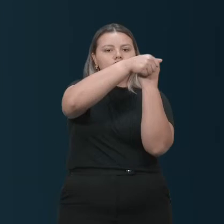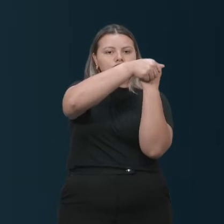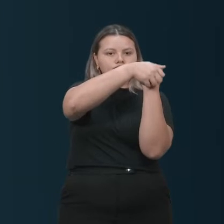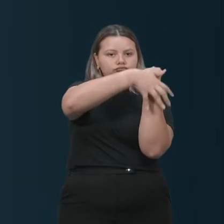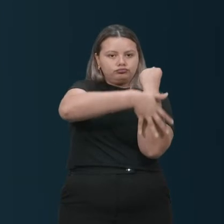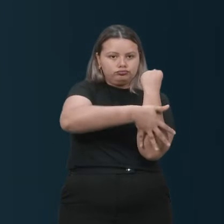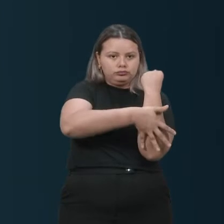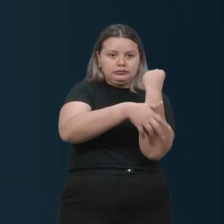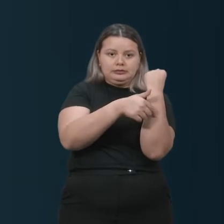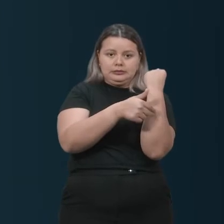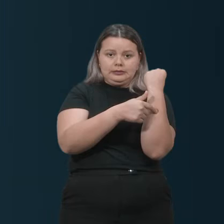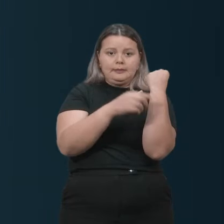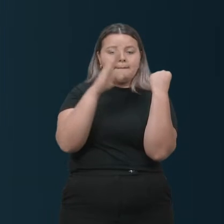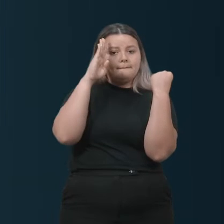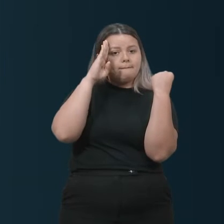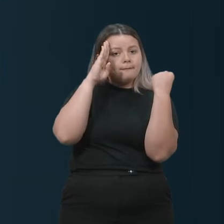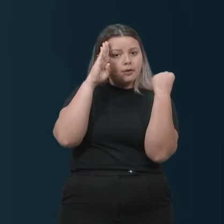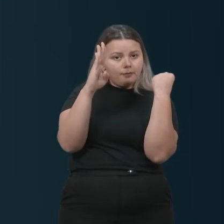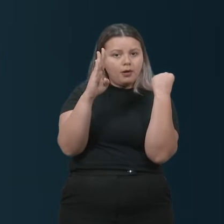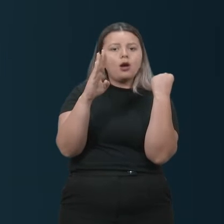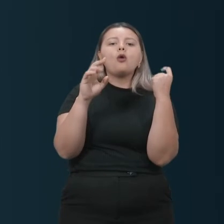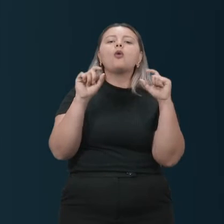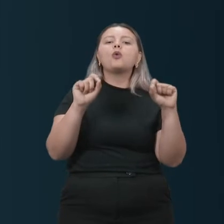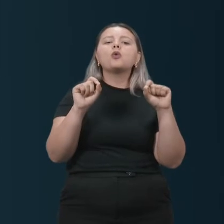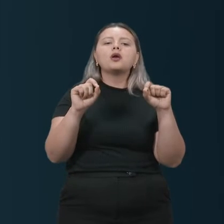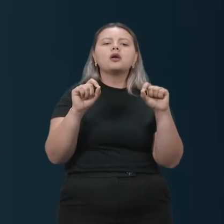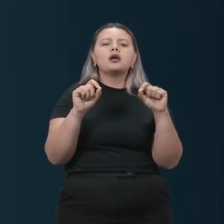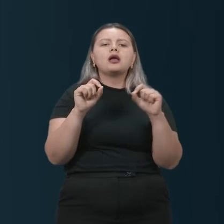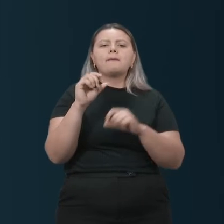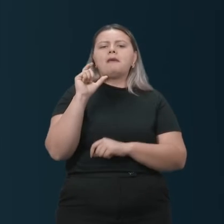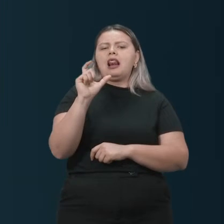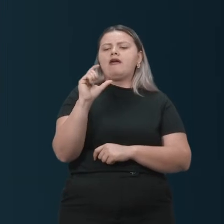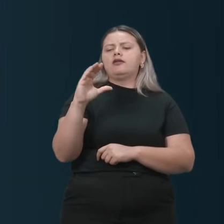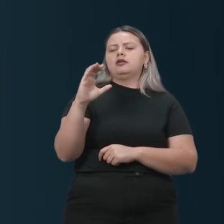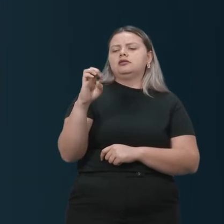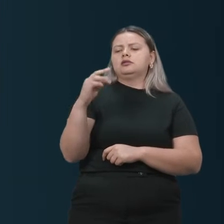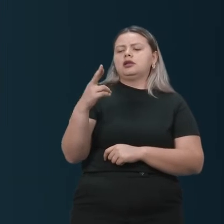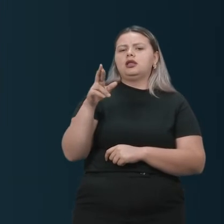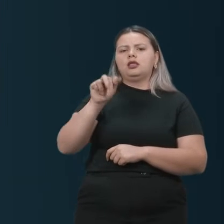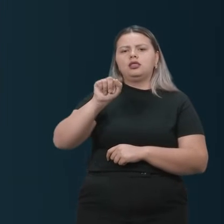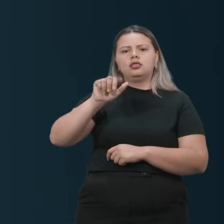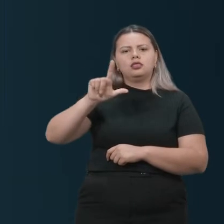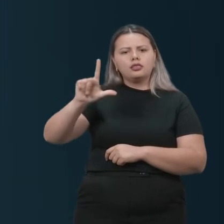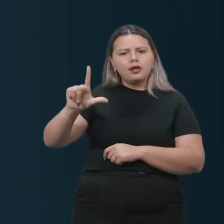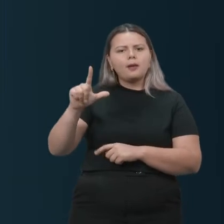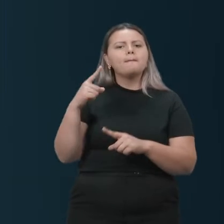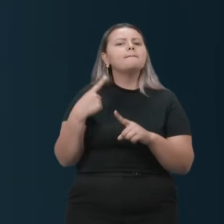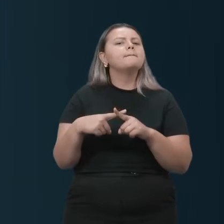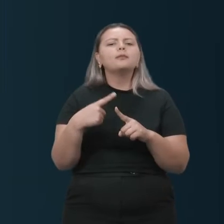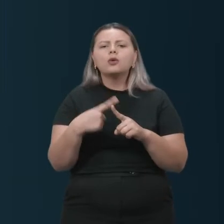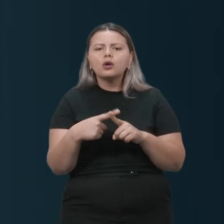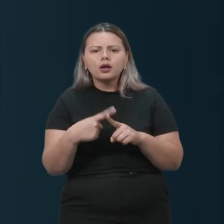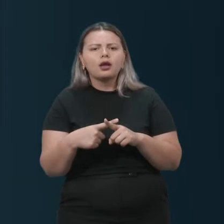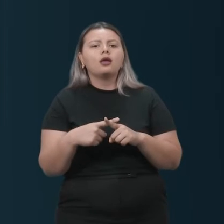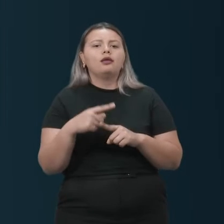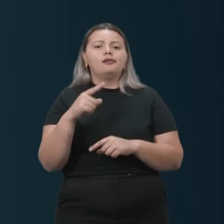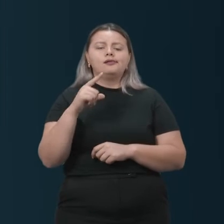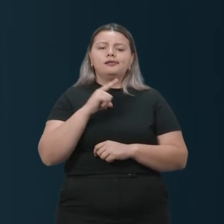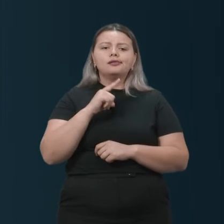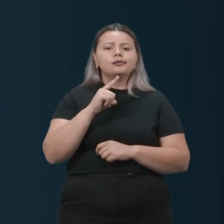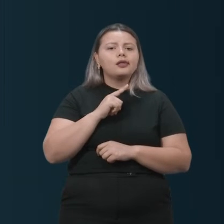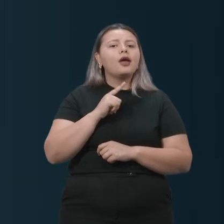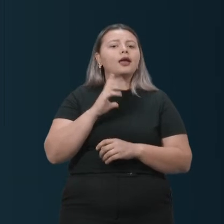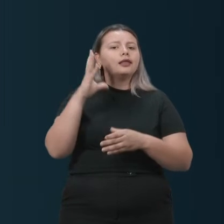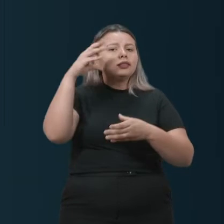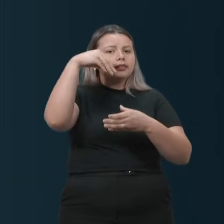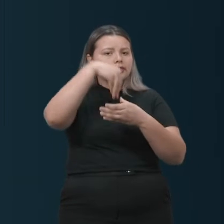sistema nervoso central, ele acaba recebendo esse nome de central porque justamente depende dele o